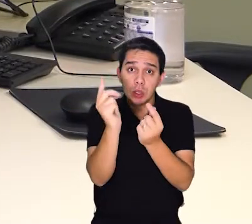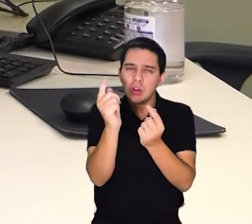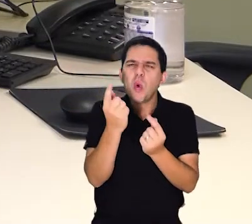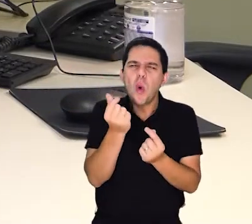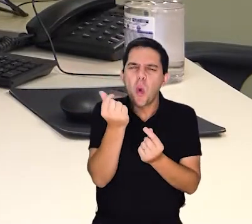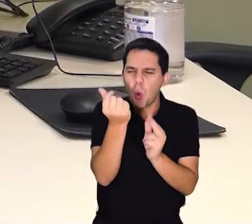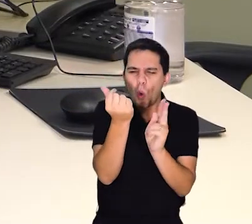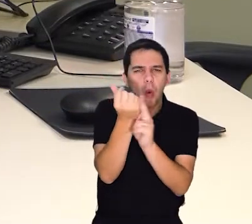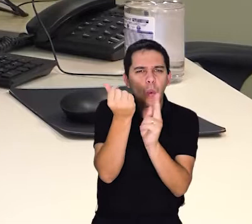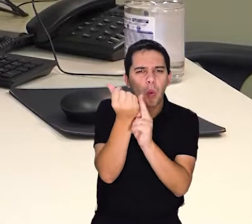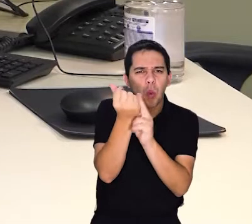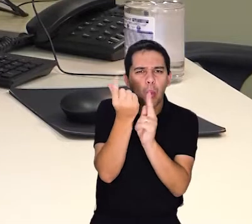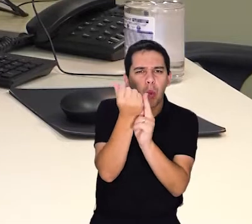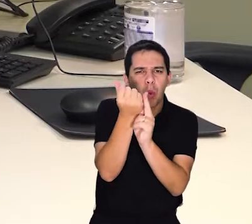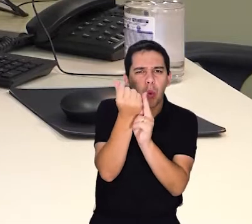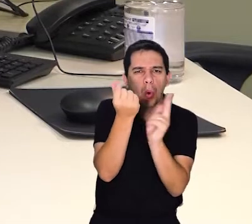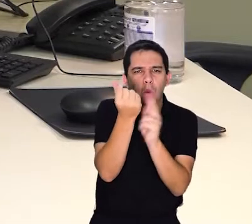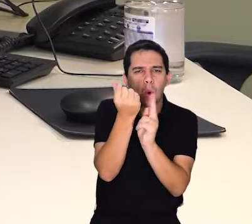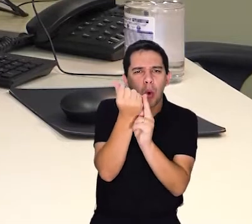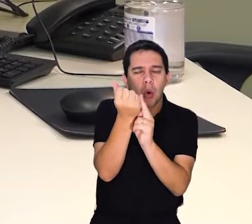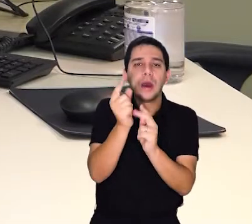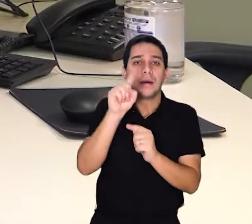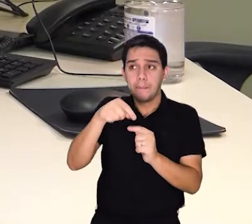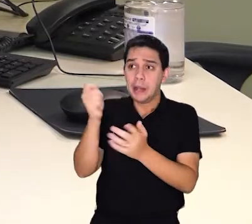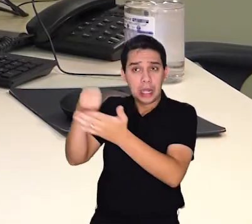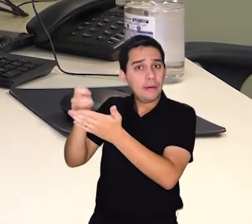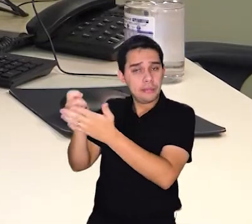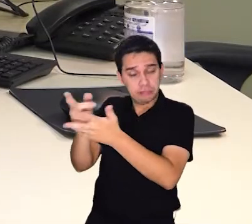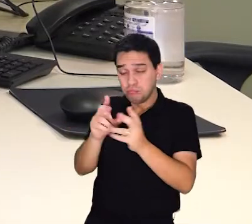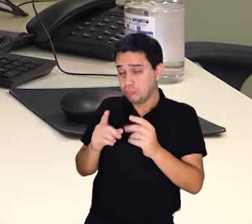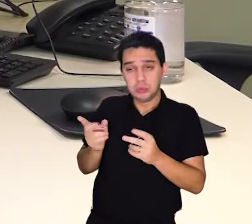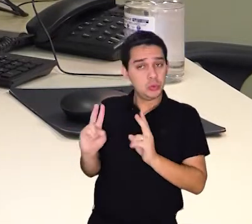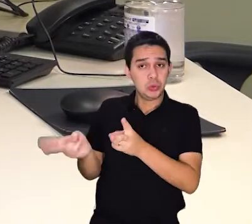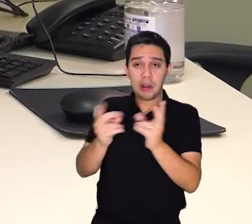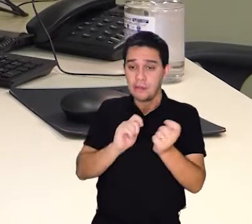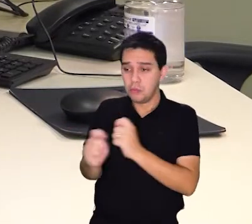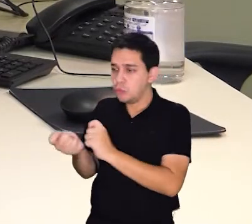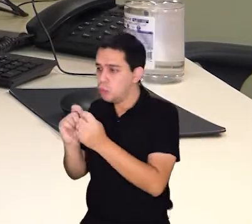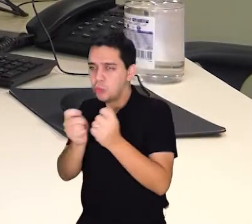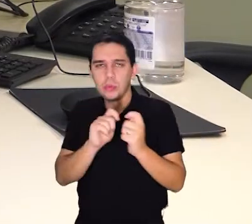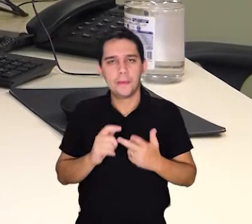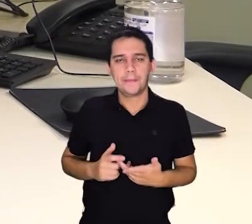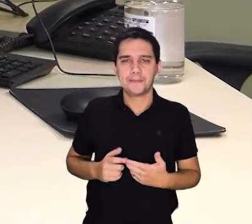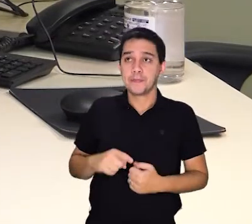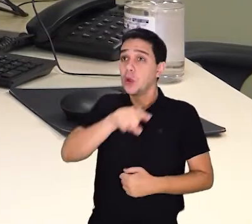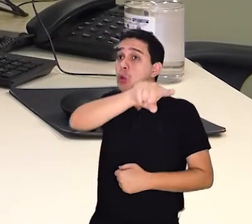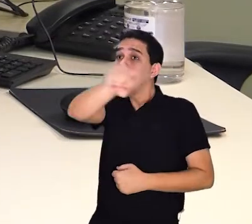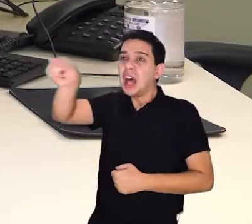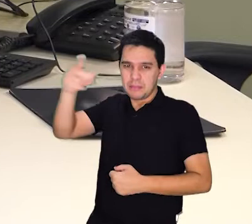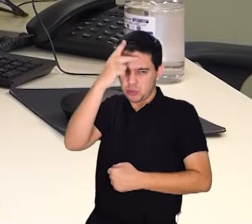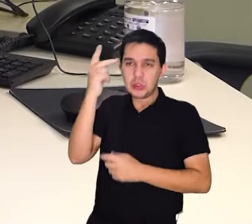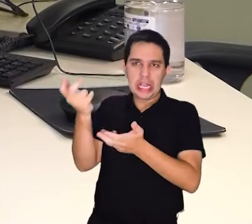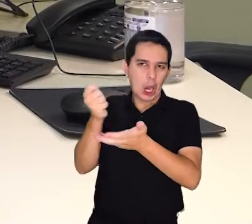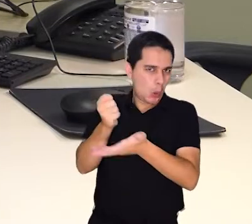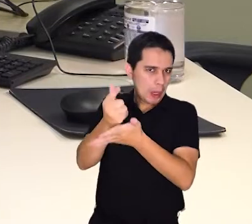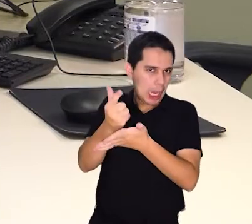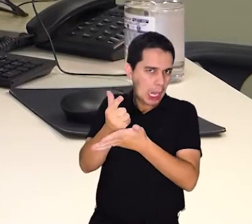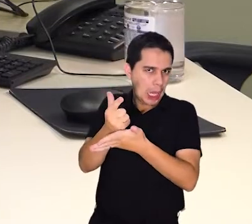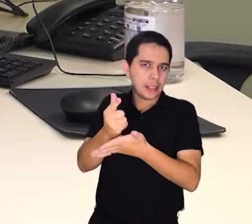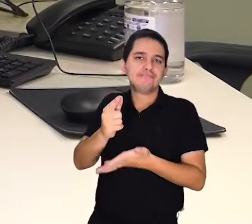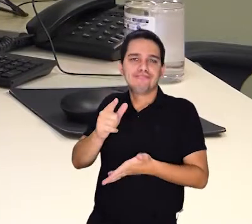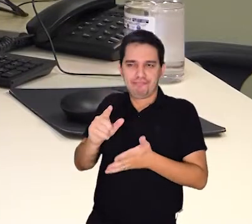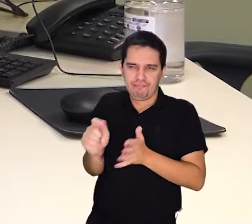do GAECO e da Desarme para apurar o crime de lavagem de dinheiro. Os usuários, ao entrar em contato com a Aluan através da conta